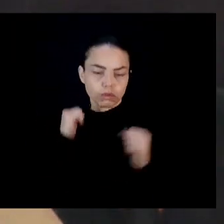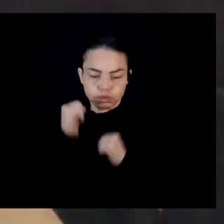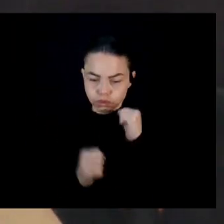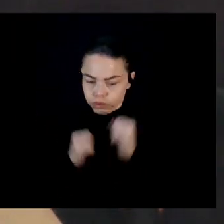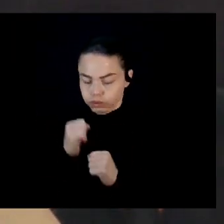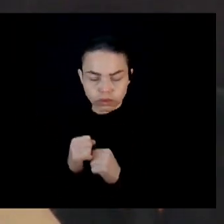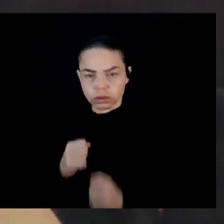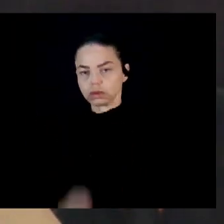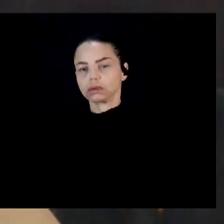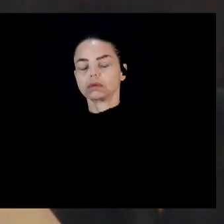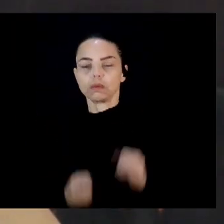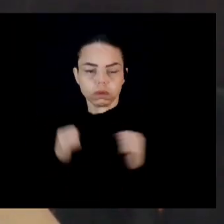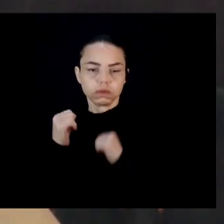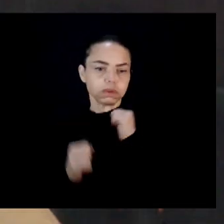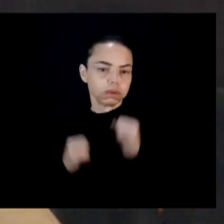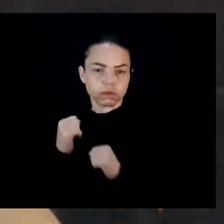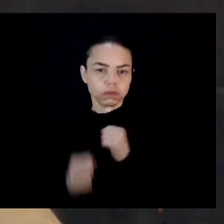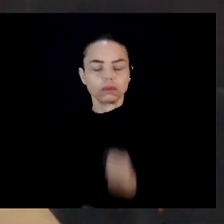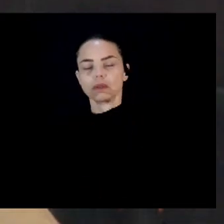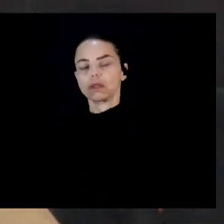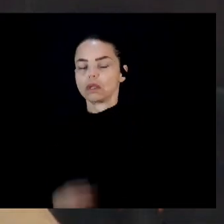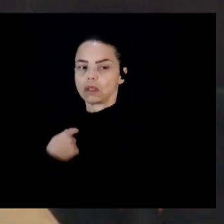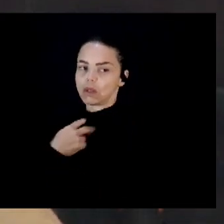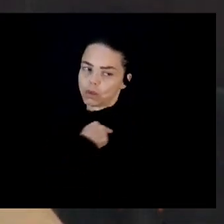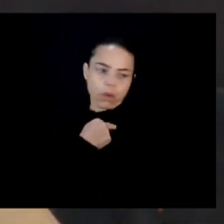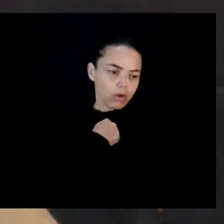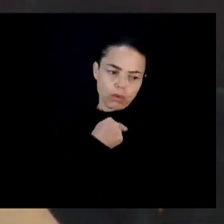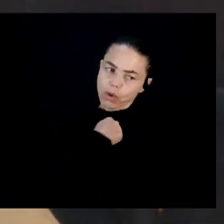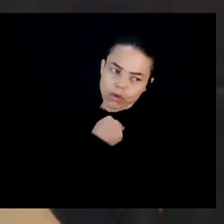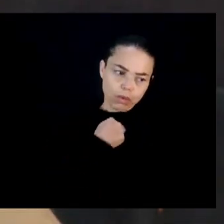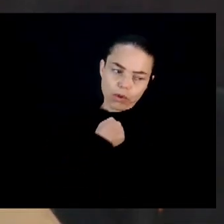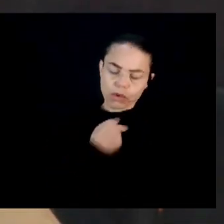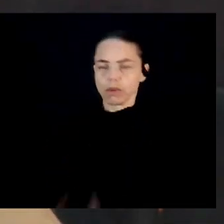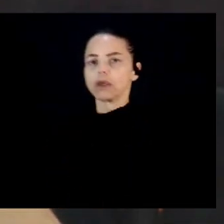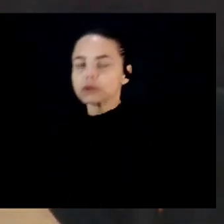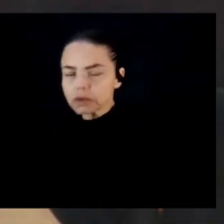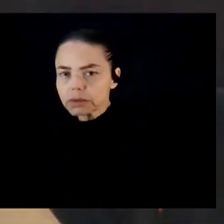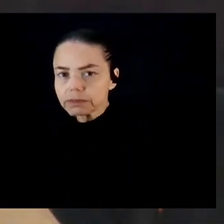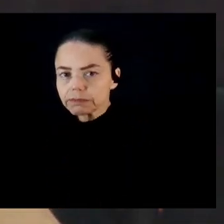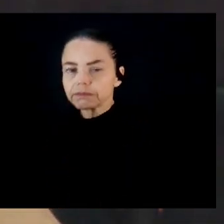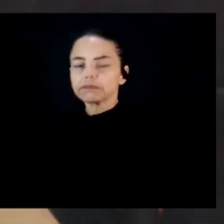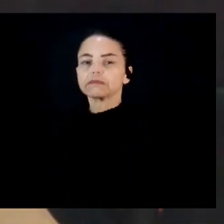né? Eu também, eu jogava beach tênis, e aí eu